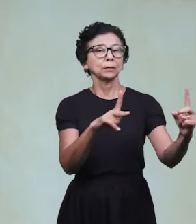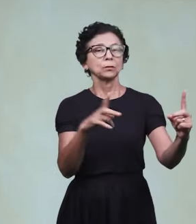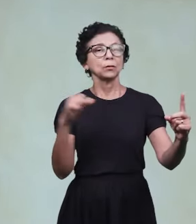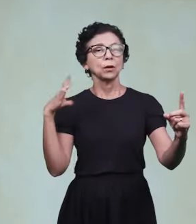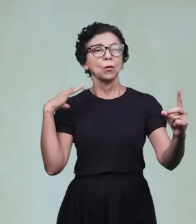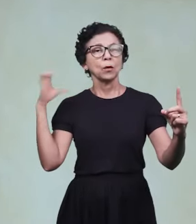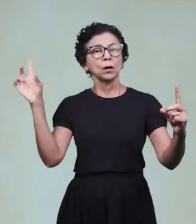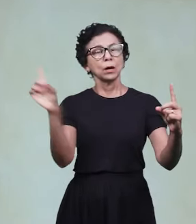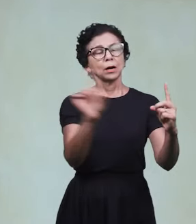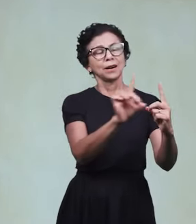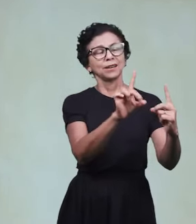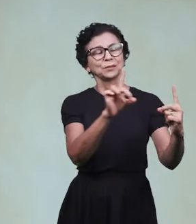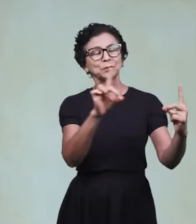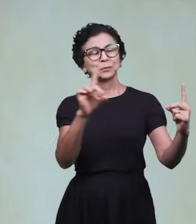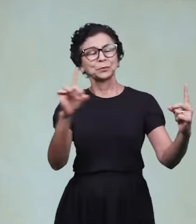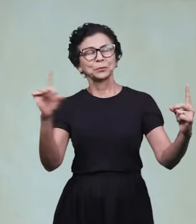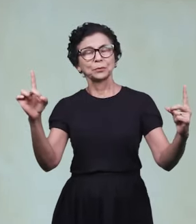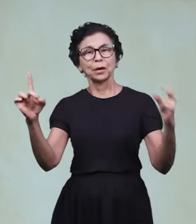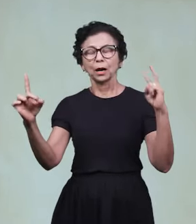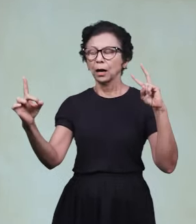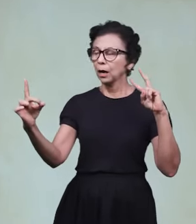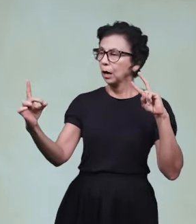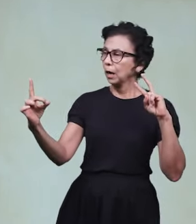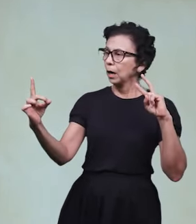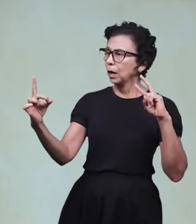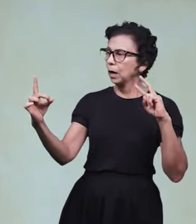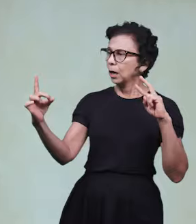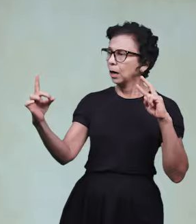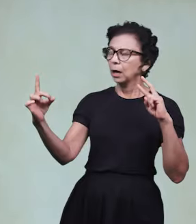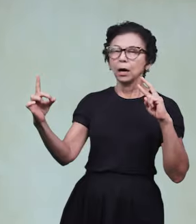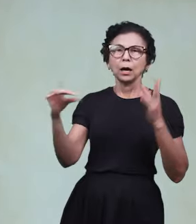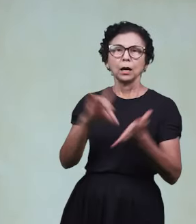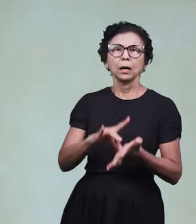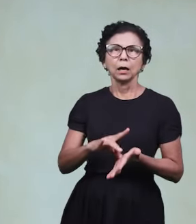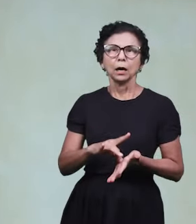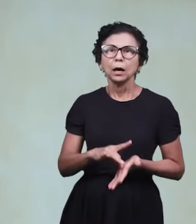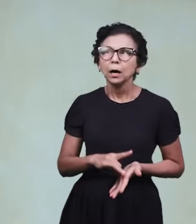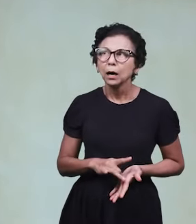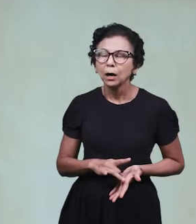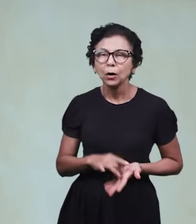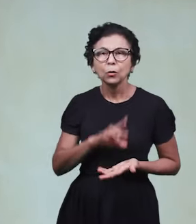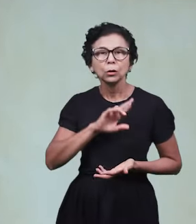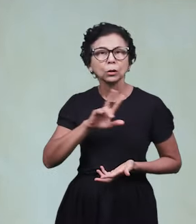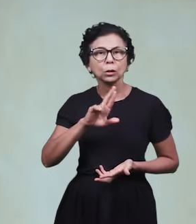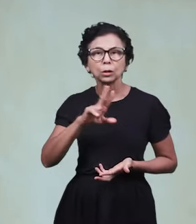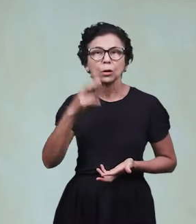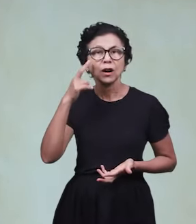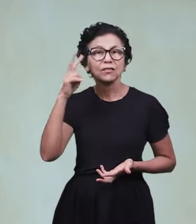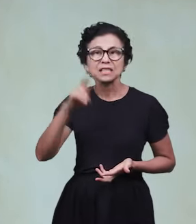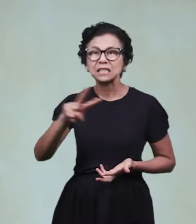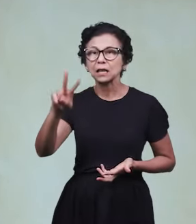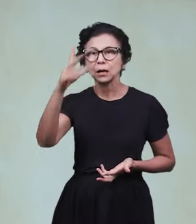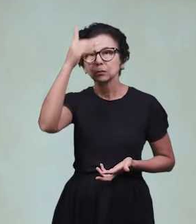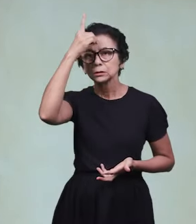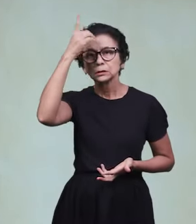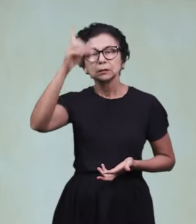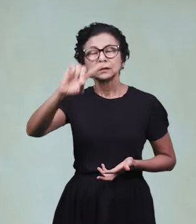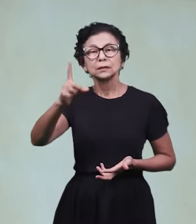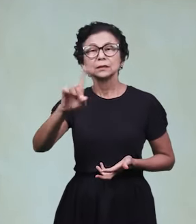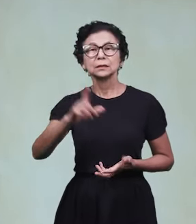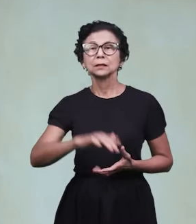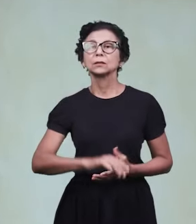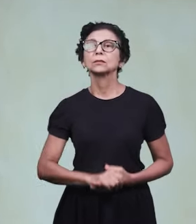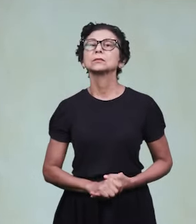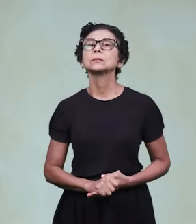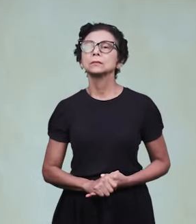olhos e ele viu que era real. Então ele não estava tendo uma visão, era um anjo mesmo que apareceu. Mas até conta muitas experiências assim, de